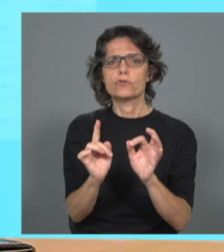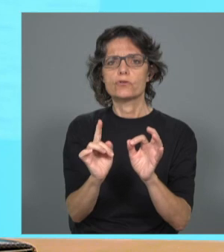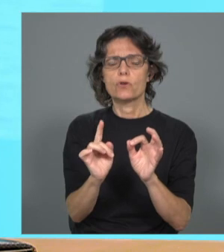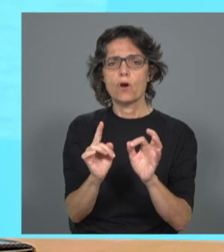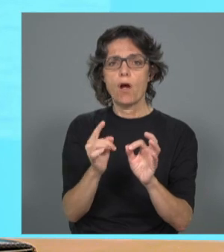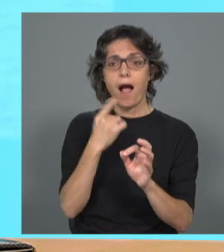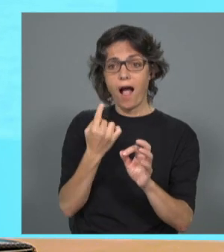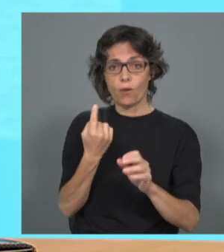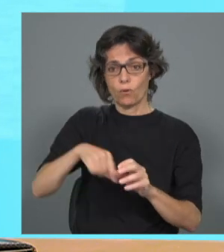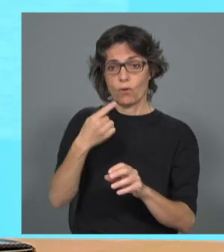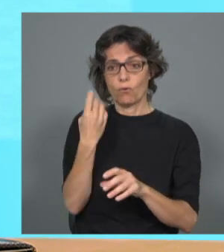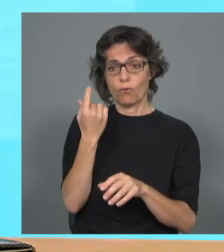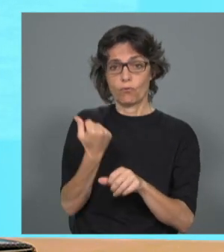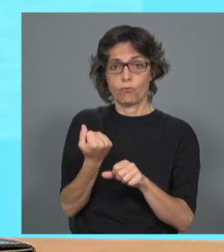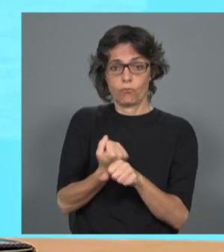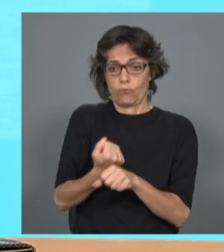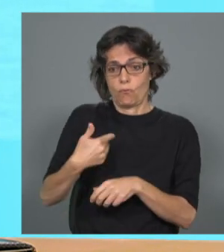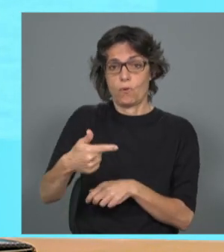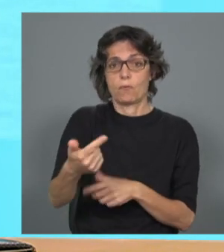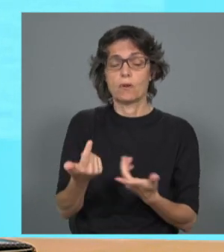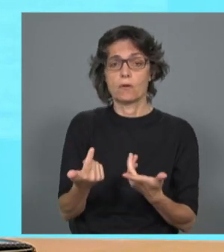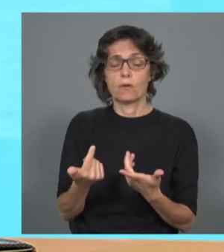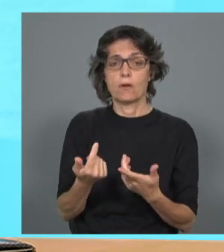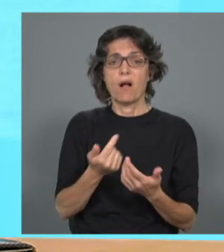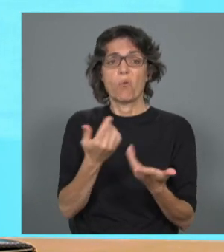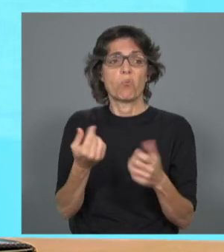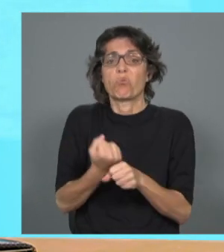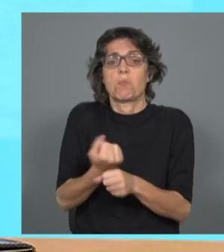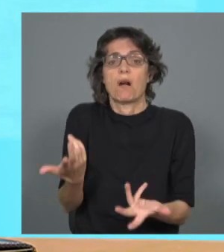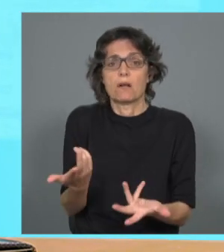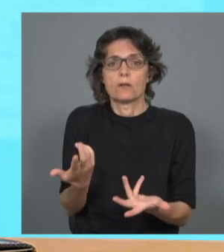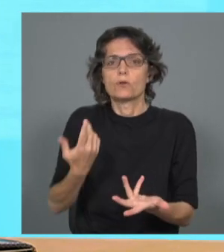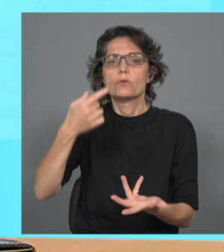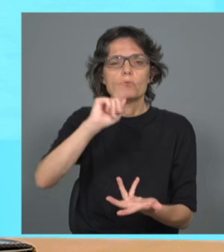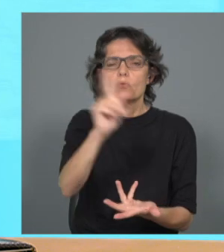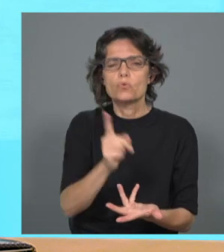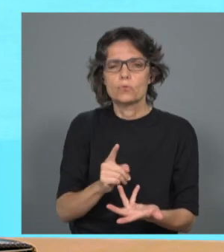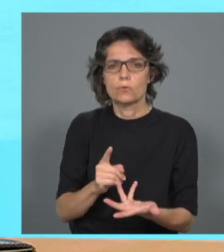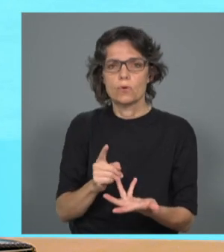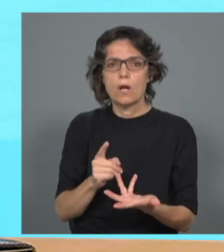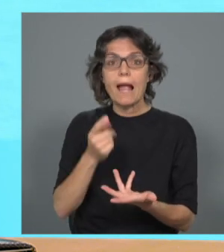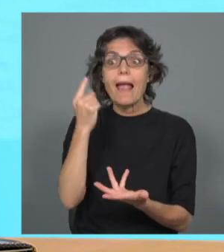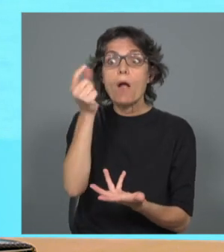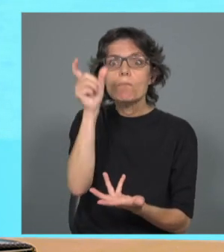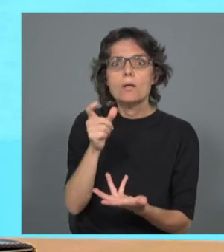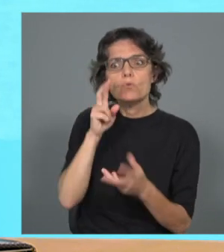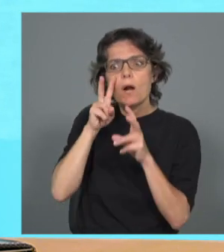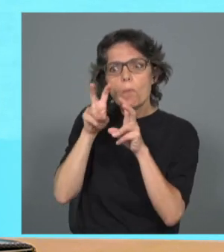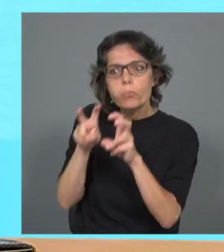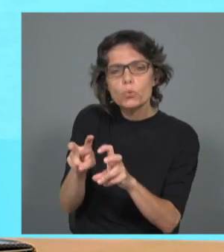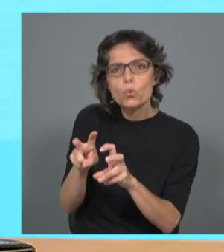coisas que nós fazemos, tarefas. Não é? Um cuidador não é um tarefeiro, é alguém que vai redescobrindo cada vez mais uma nova